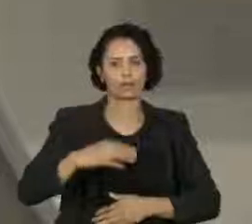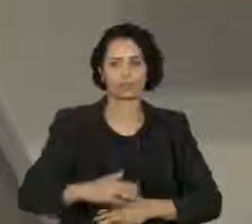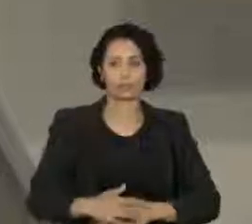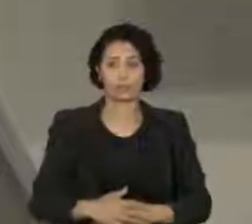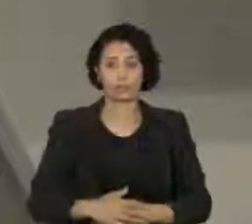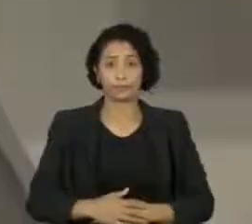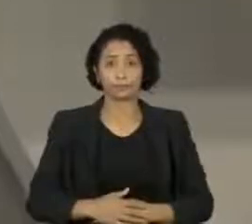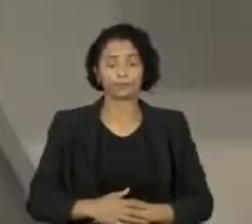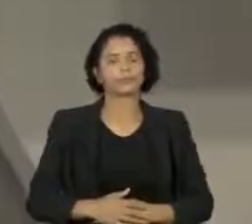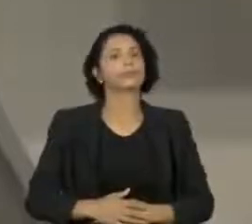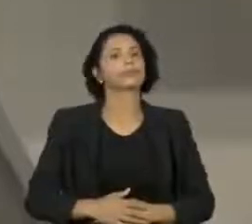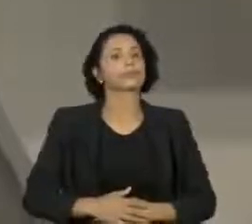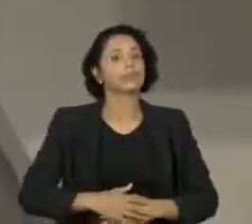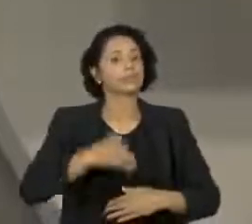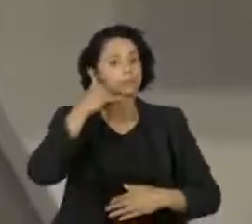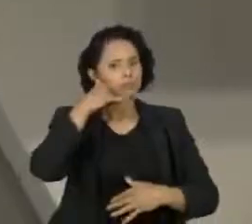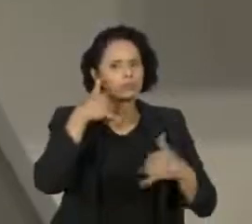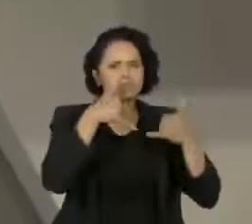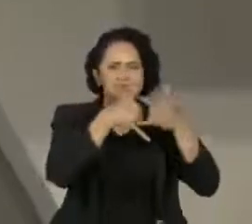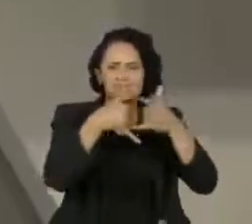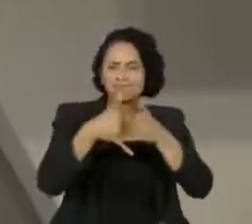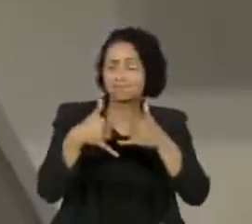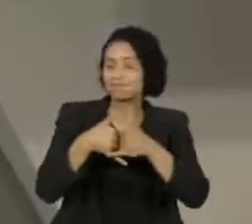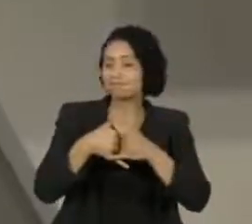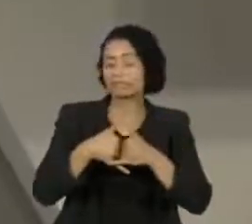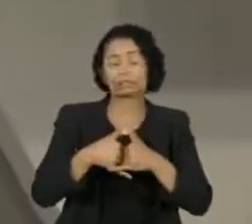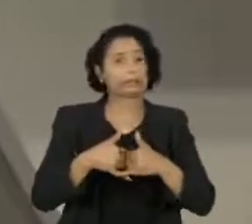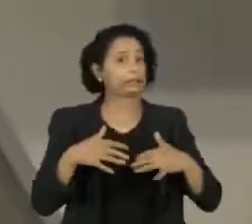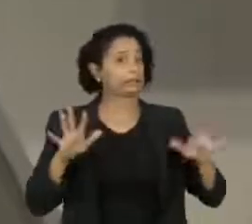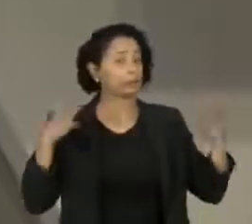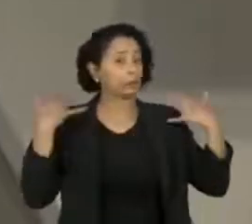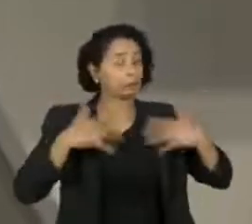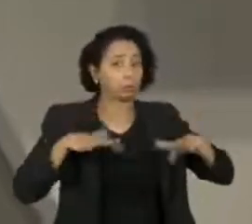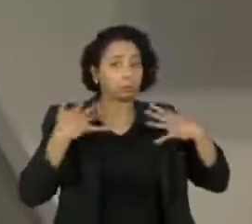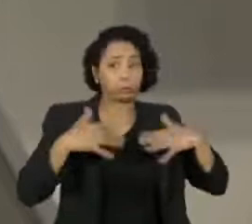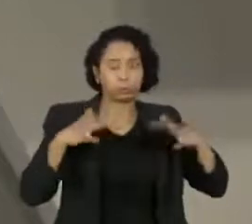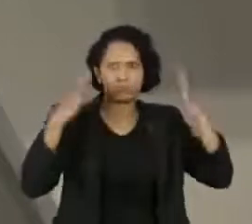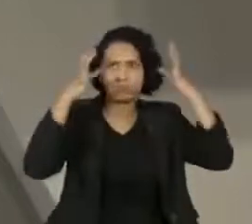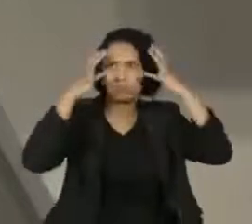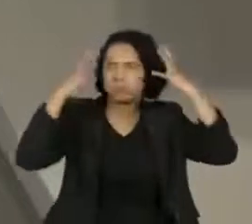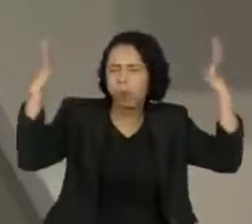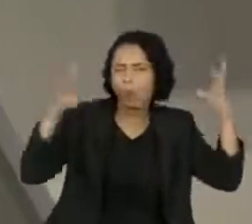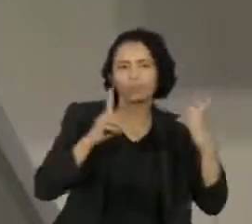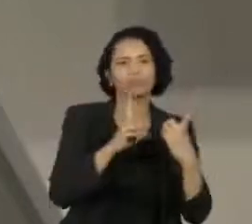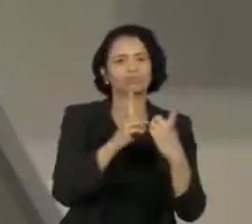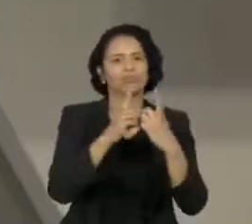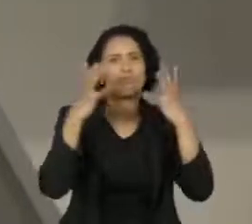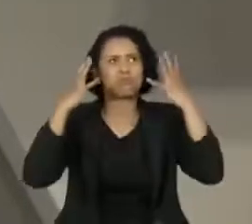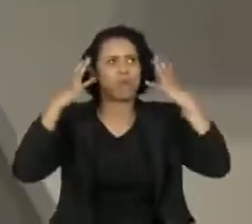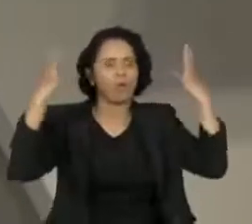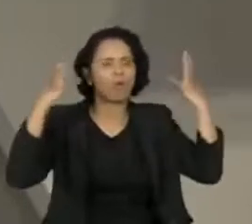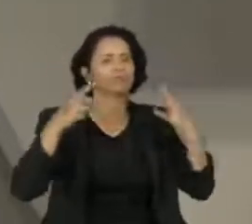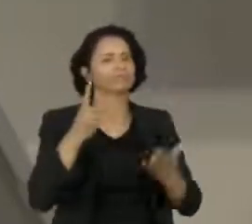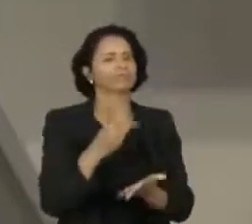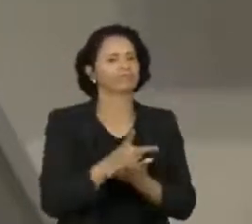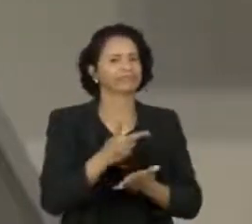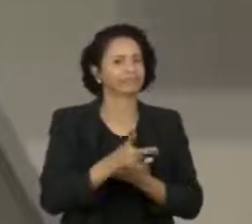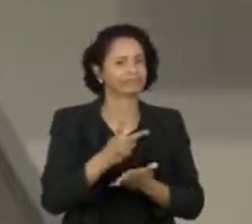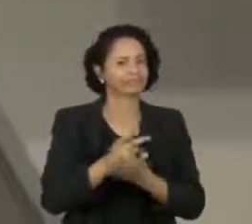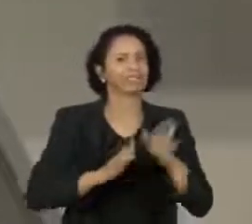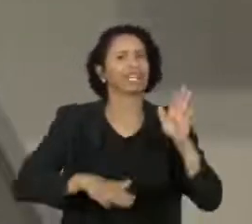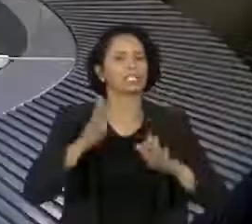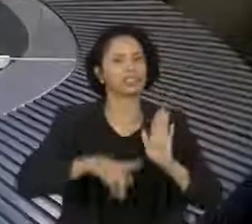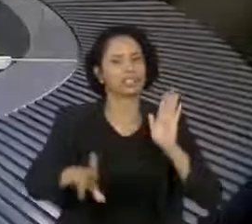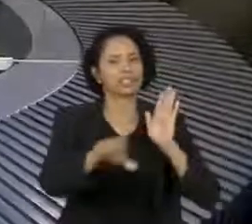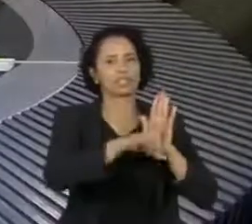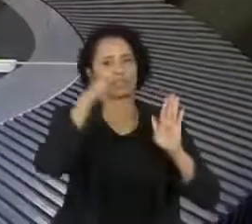Ligações excessivas de telemarketing causam irritação e tiram a paciência dos clientes e muitas vezes infringem